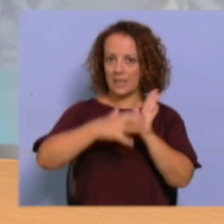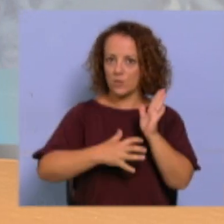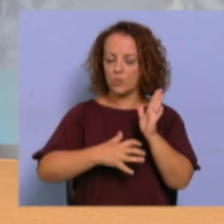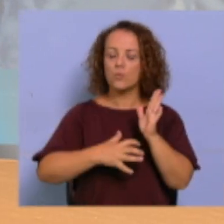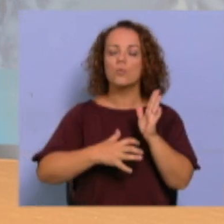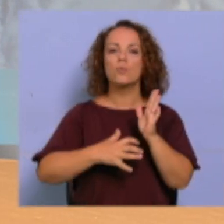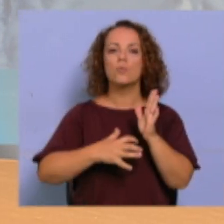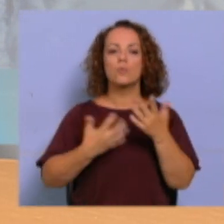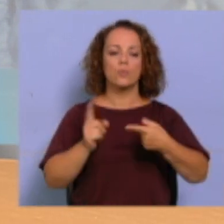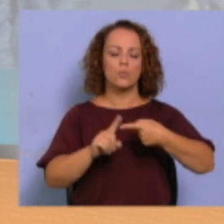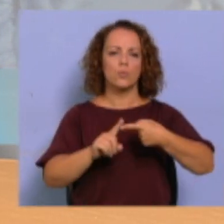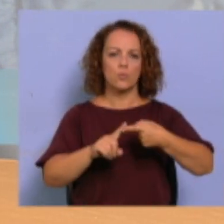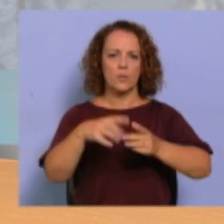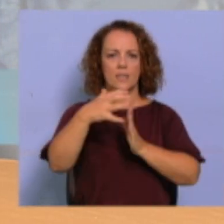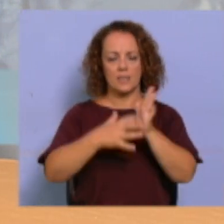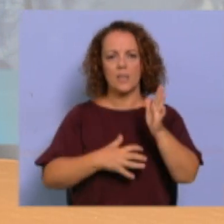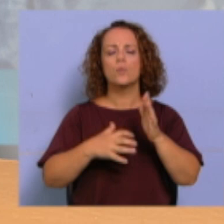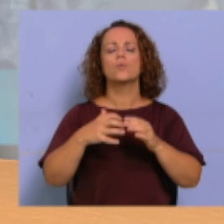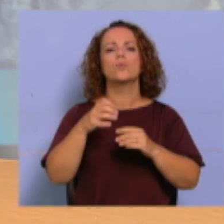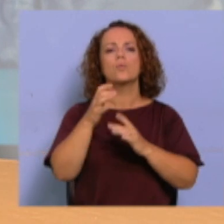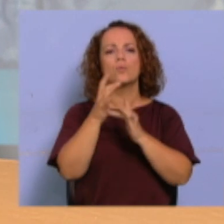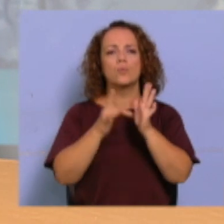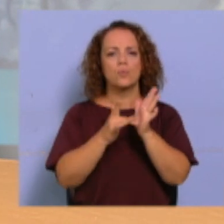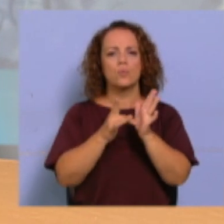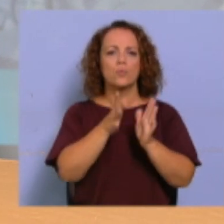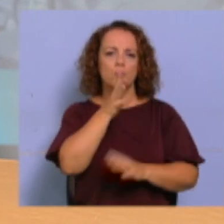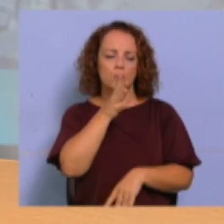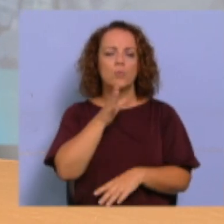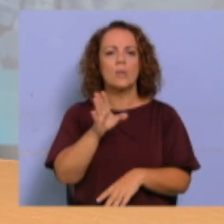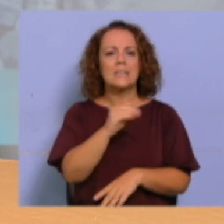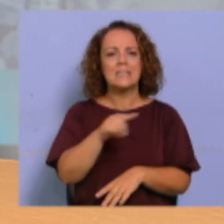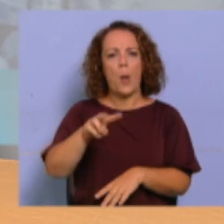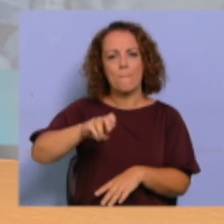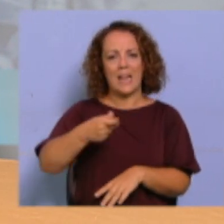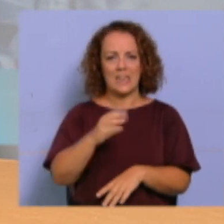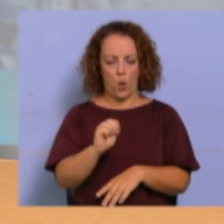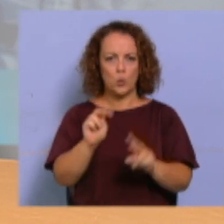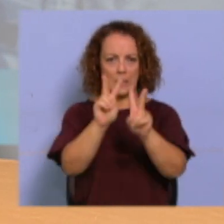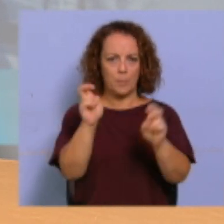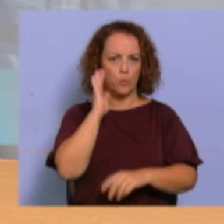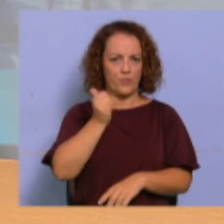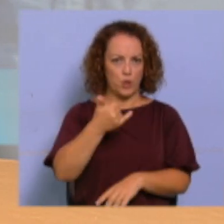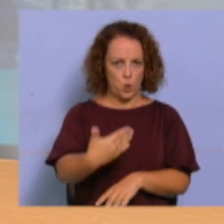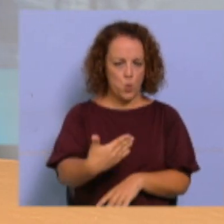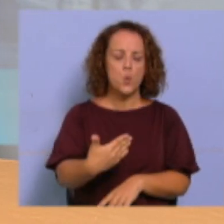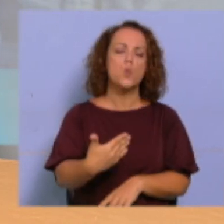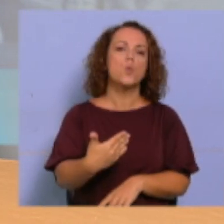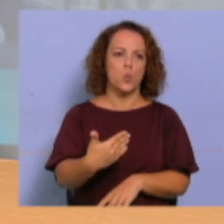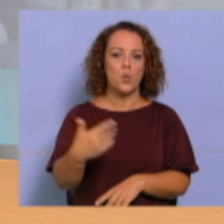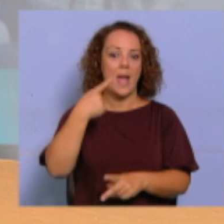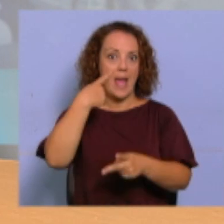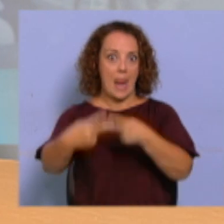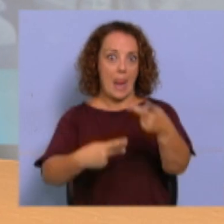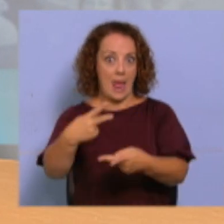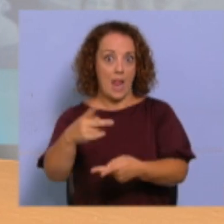logo o texto do Evangelho, que é de São Mateus, no capítulo 21. Pois é. E antes da análise de